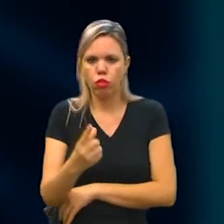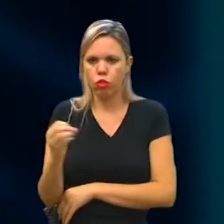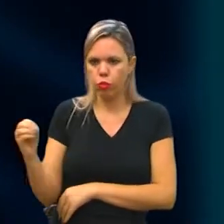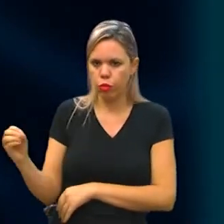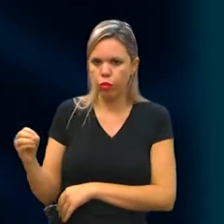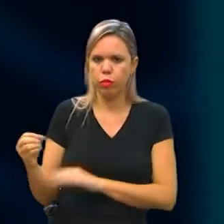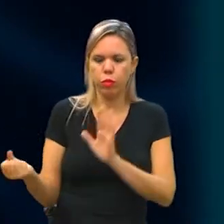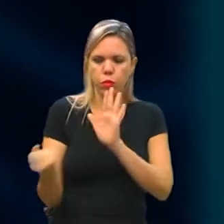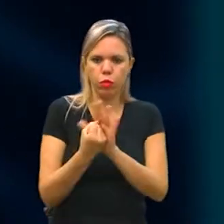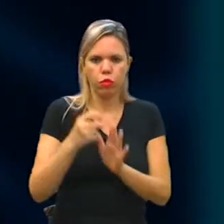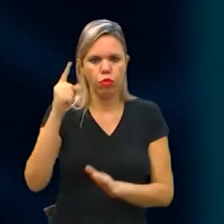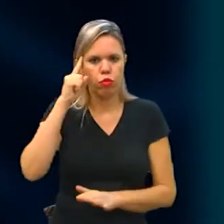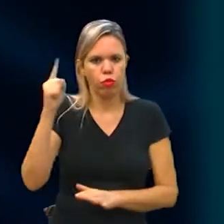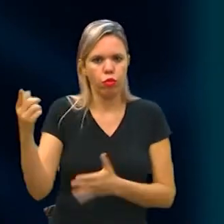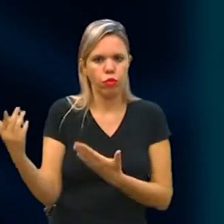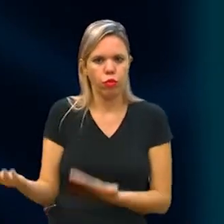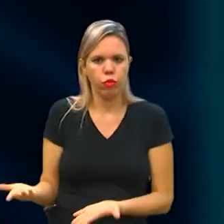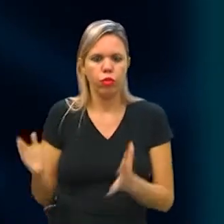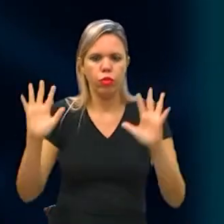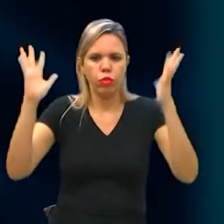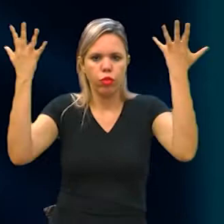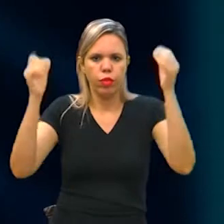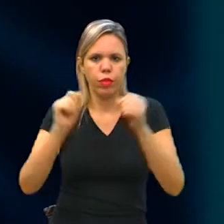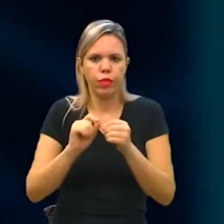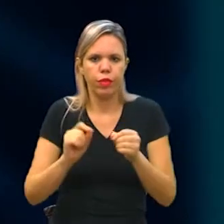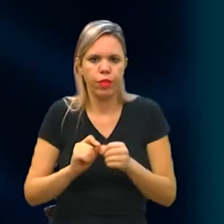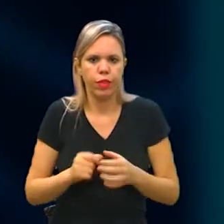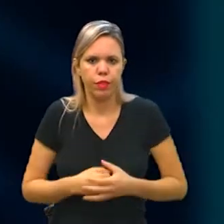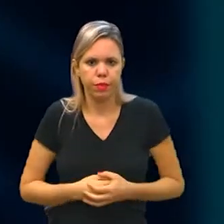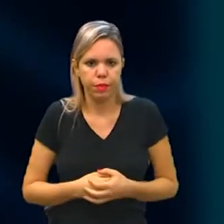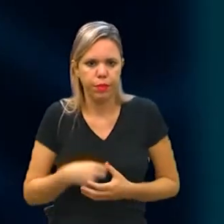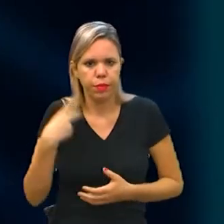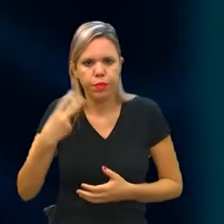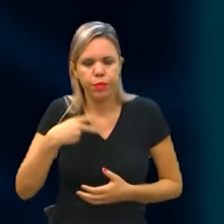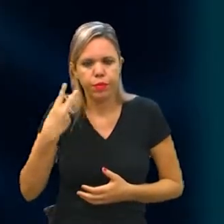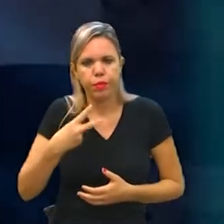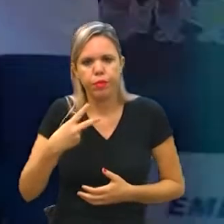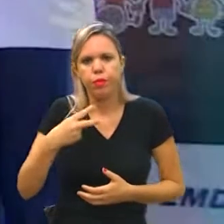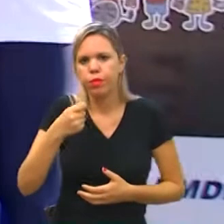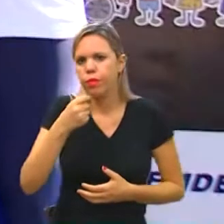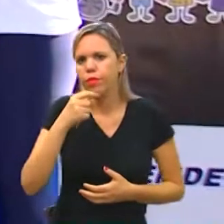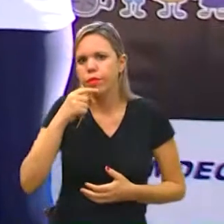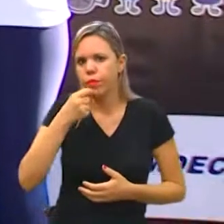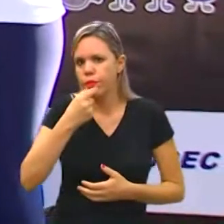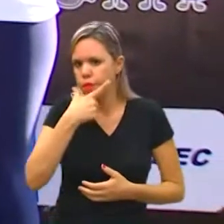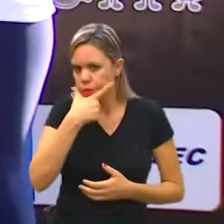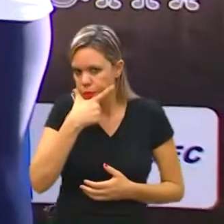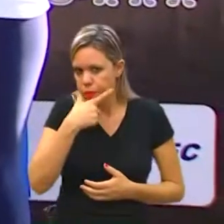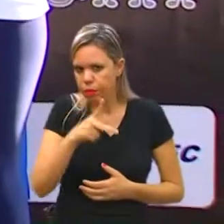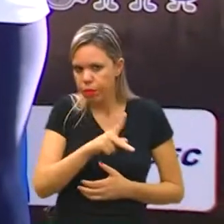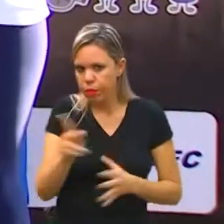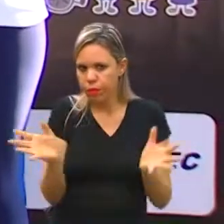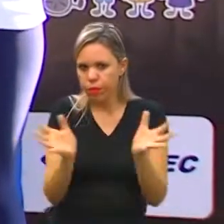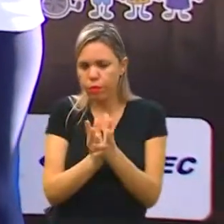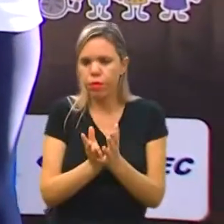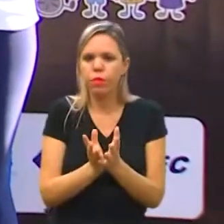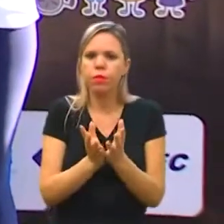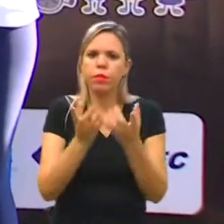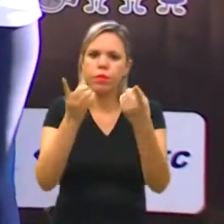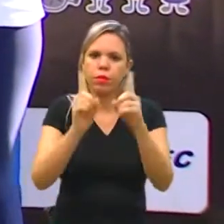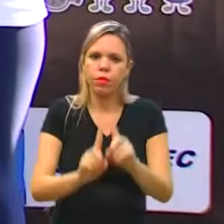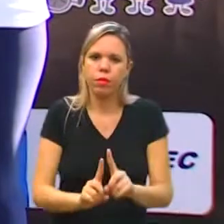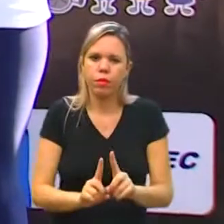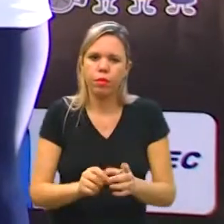9.970 de 2000. E para marcar este dia, um evento foi realizado. O vereador Marrom Cunha, que é presidente da Comissão